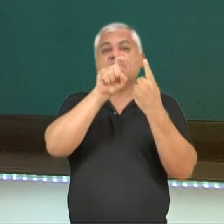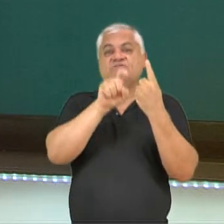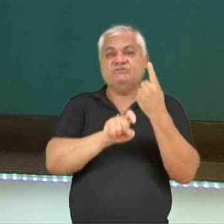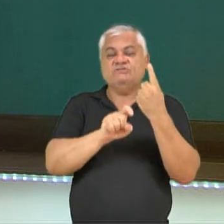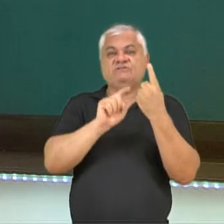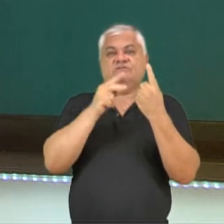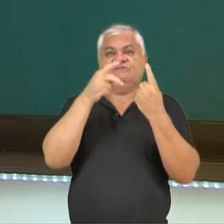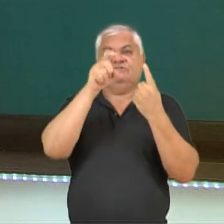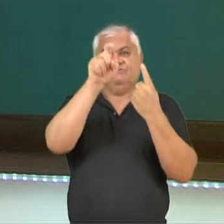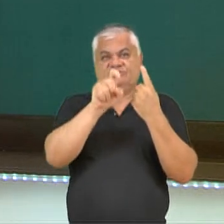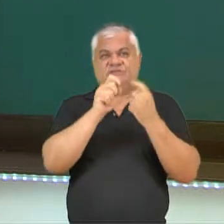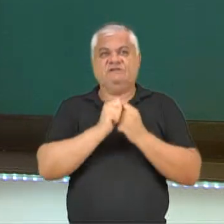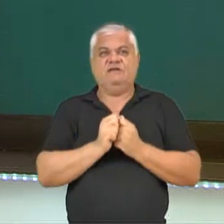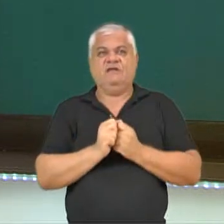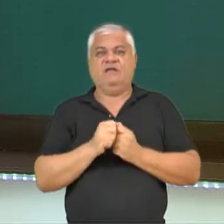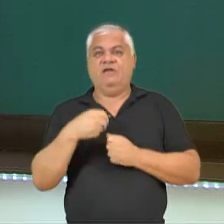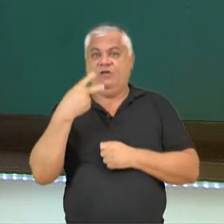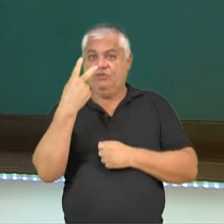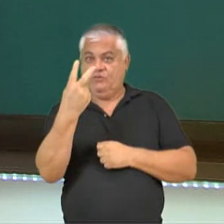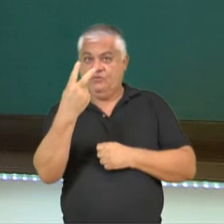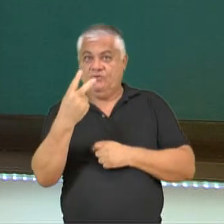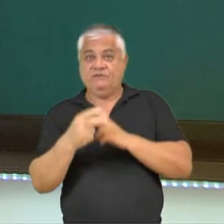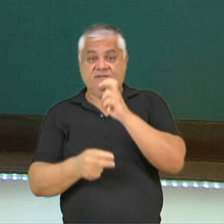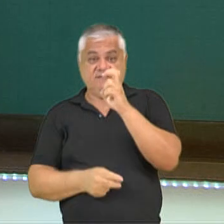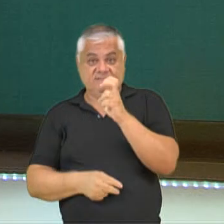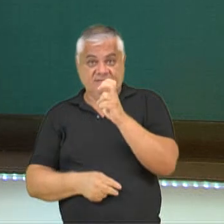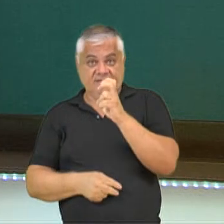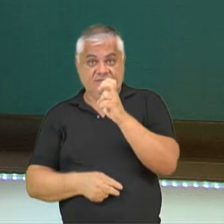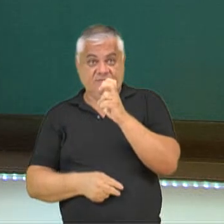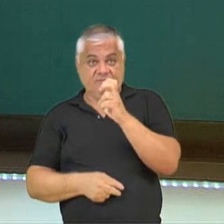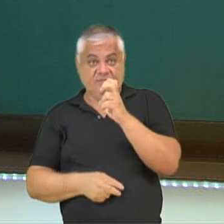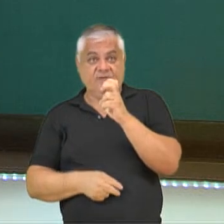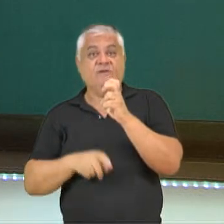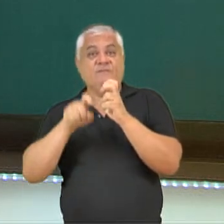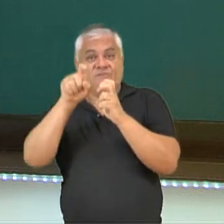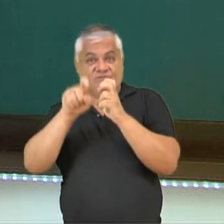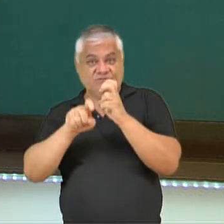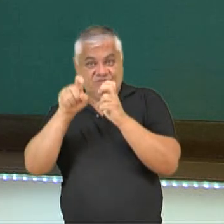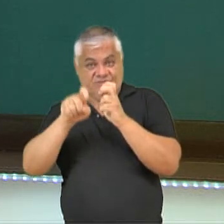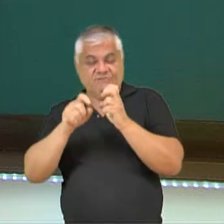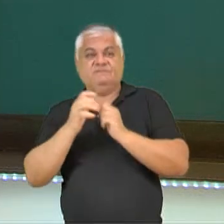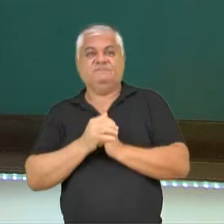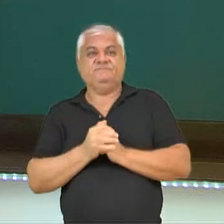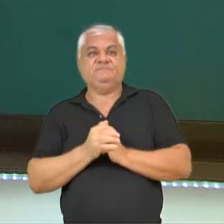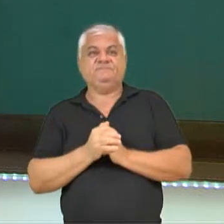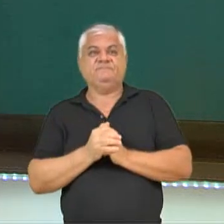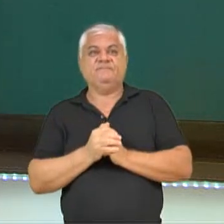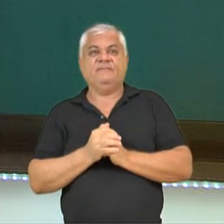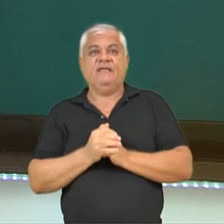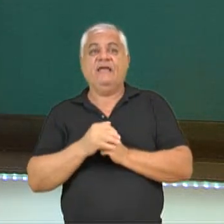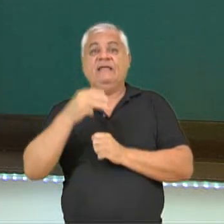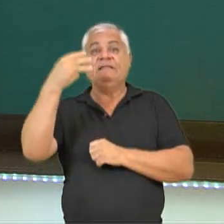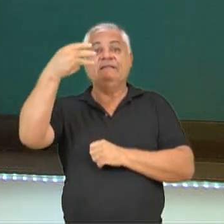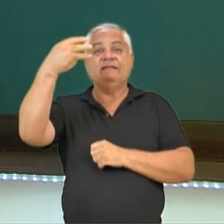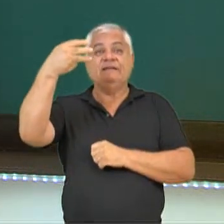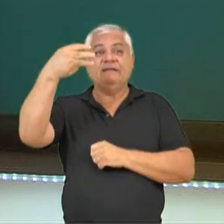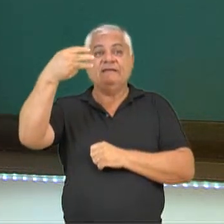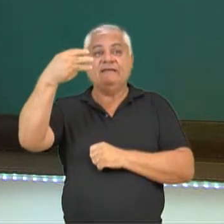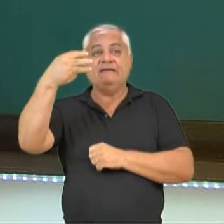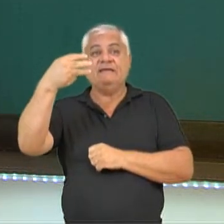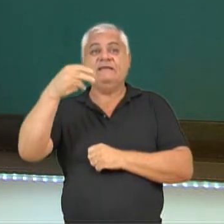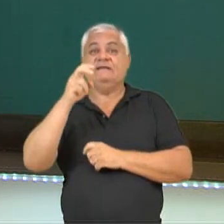x. A área 2 é 5 pelo mesmo x que está ali, ok? A área 3